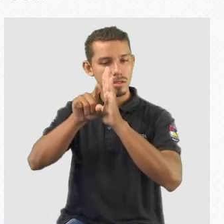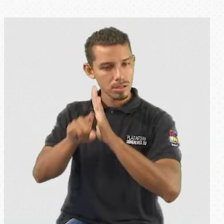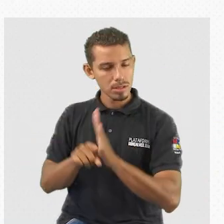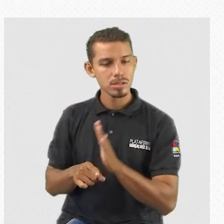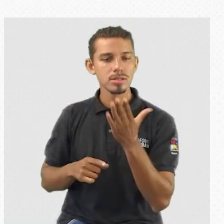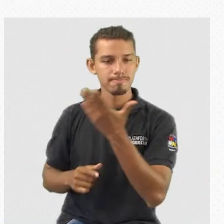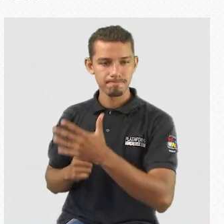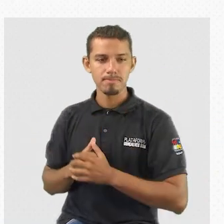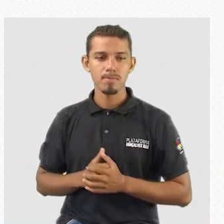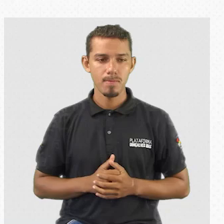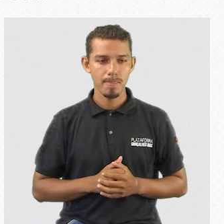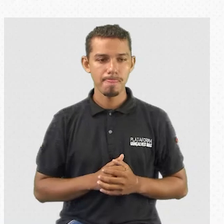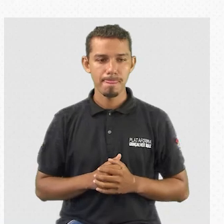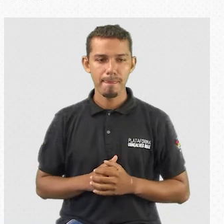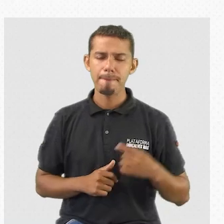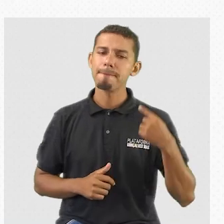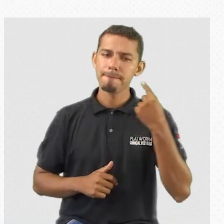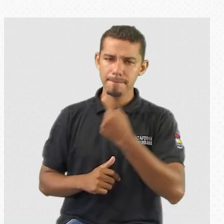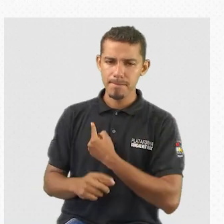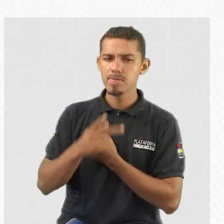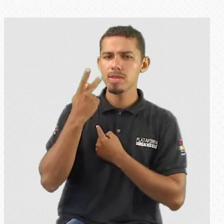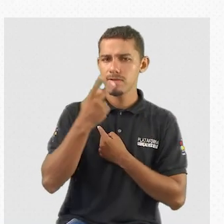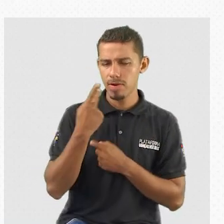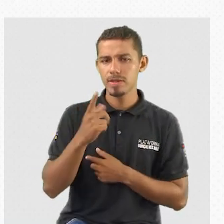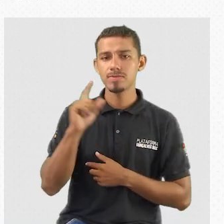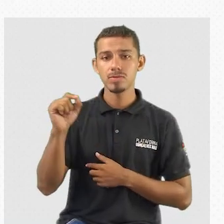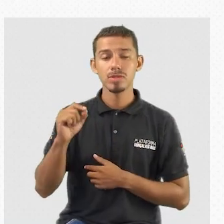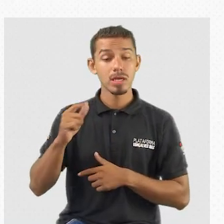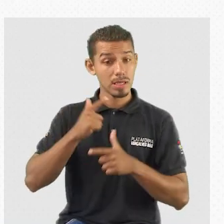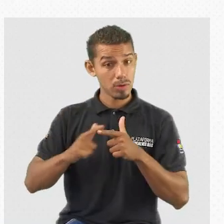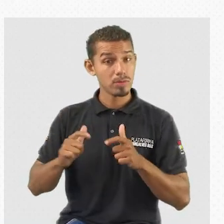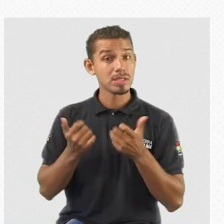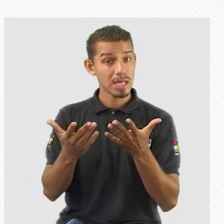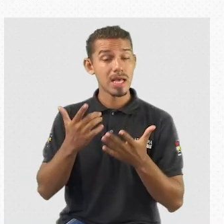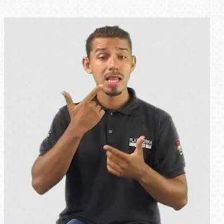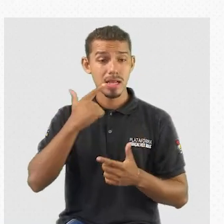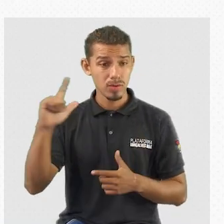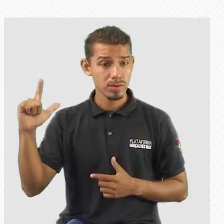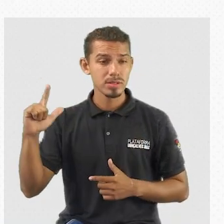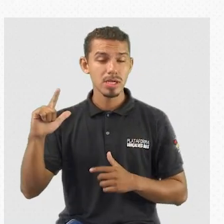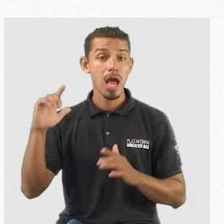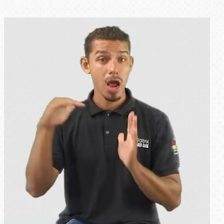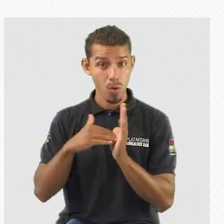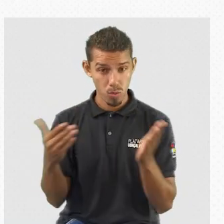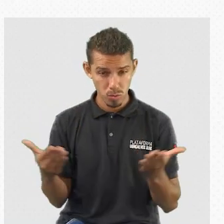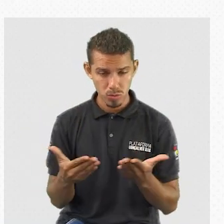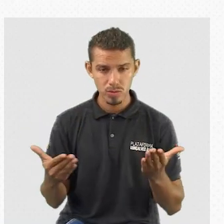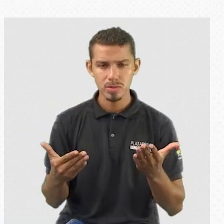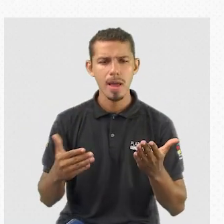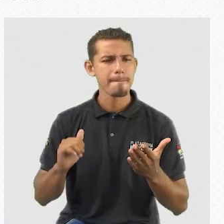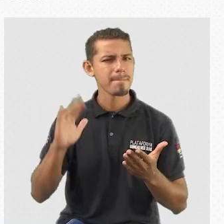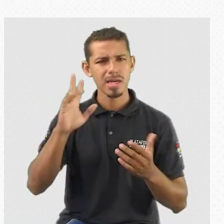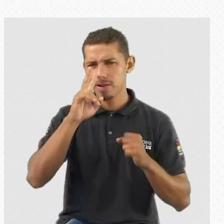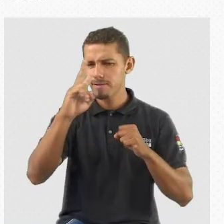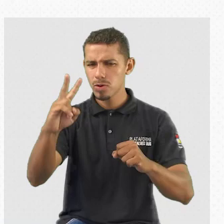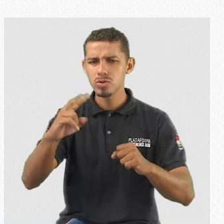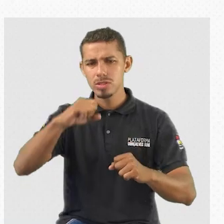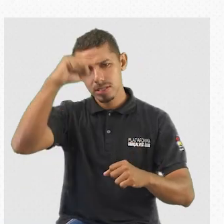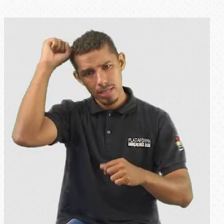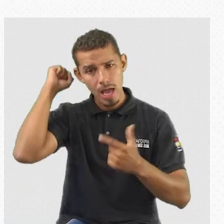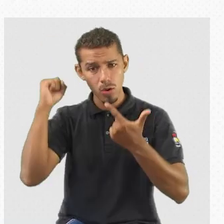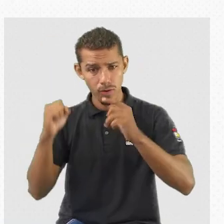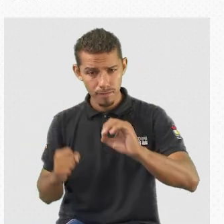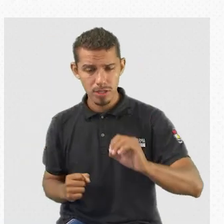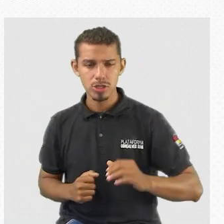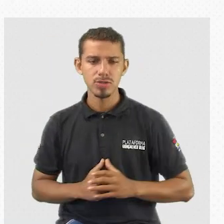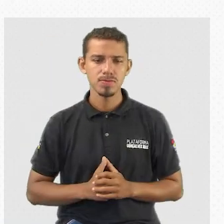questão. Né? Tanto que a gente está falando dessa problemática da linguagem. Ainda hoje, ela ganha ali muito mais força no século